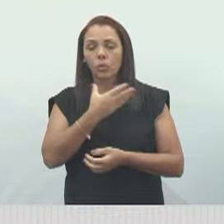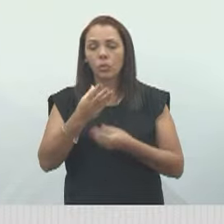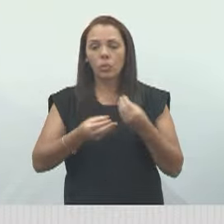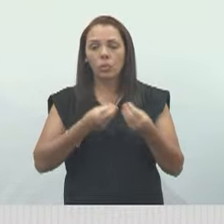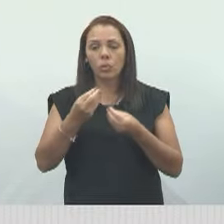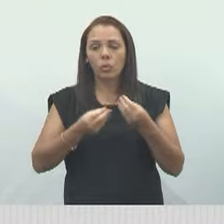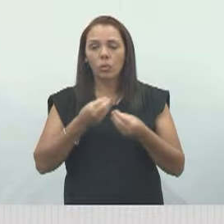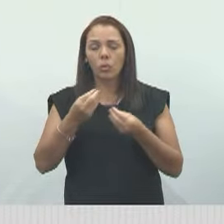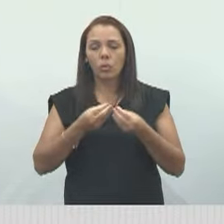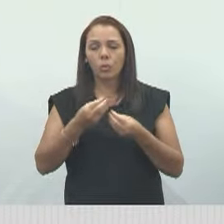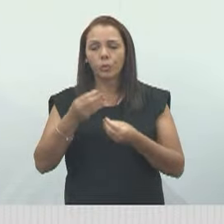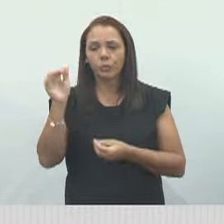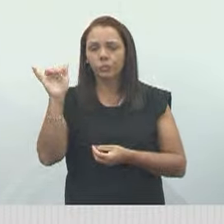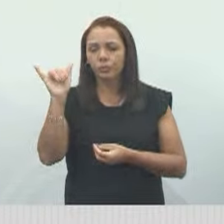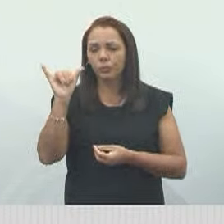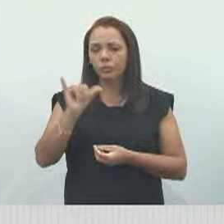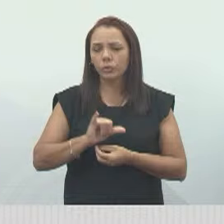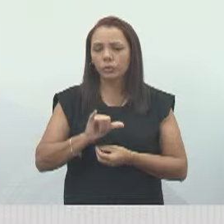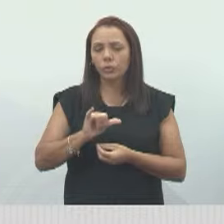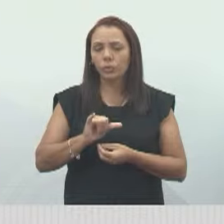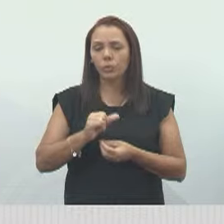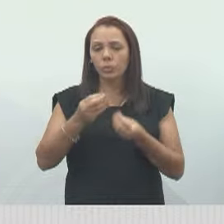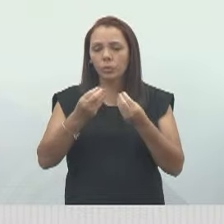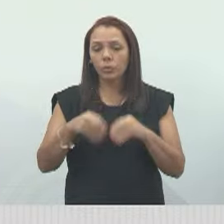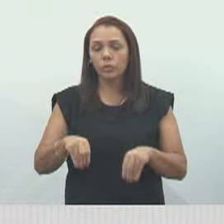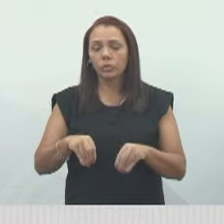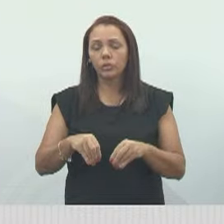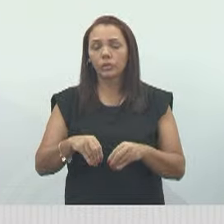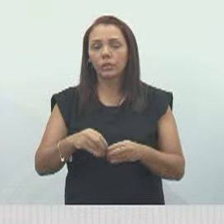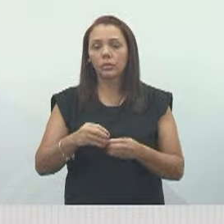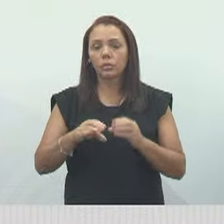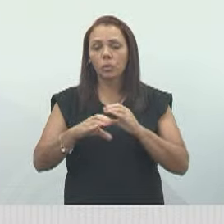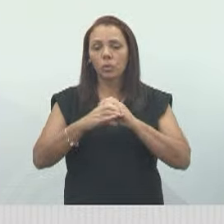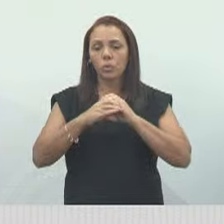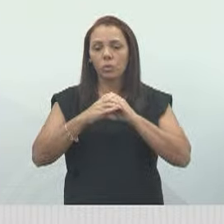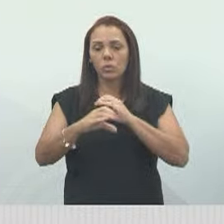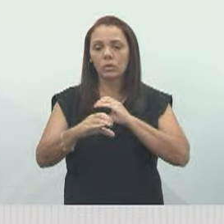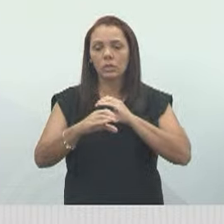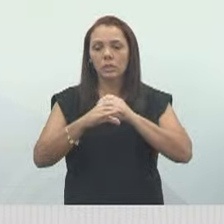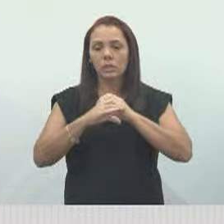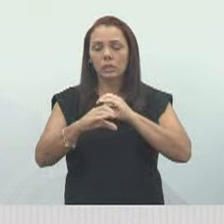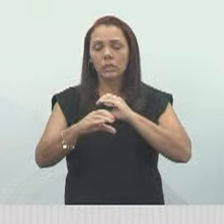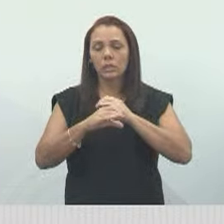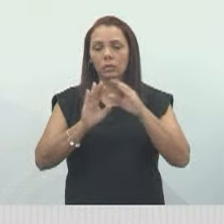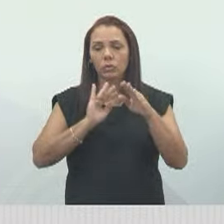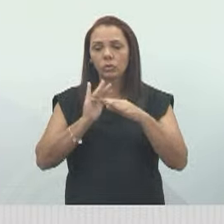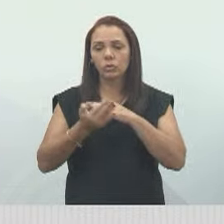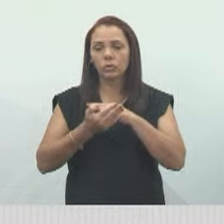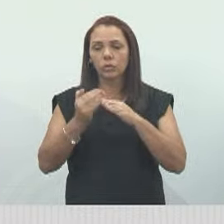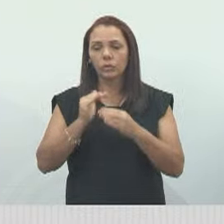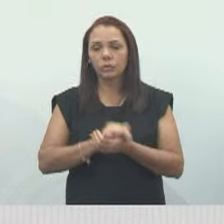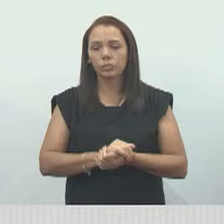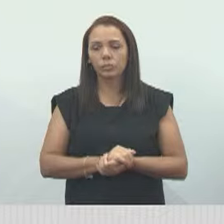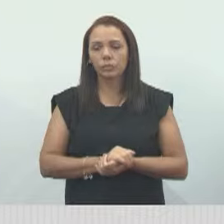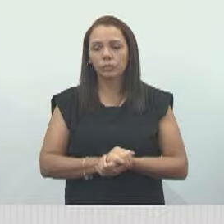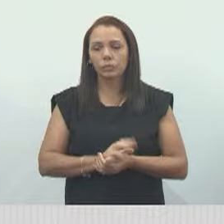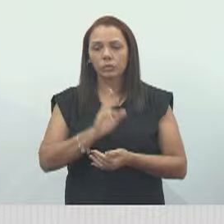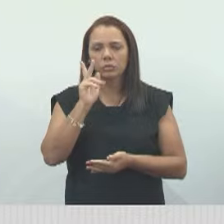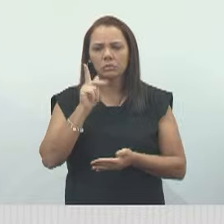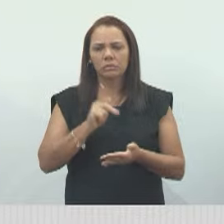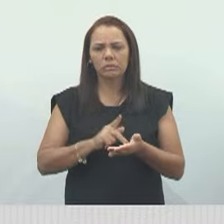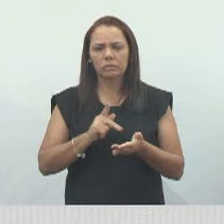estava deteriorado os canos do bairro do Jardim Jacinto. E, com